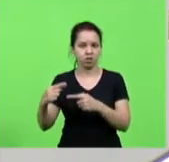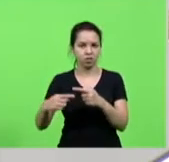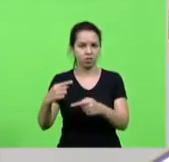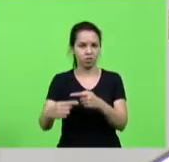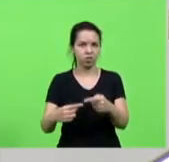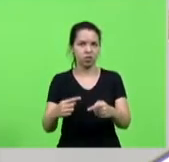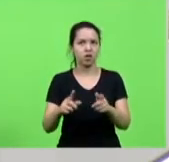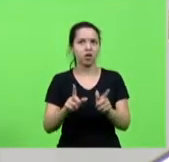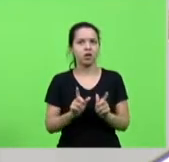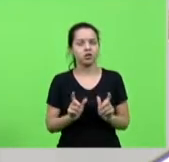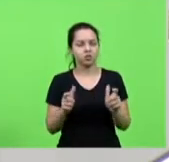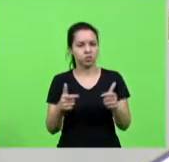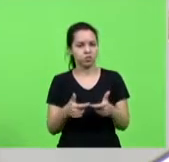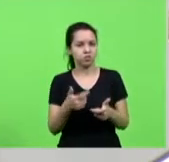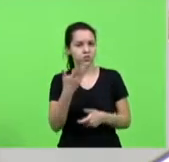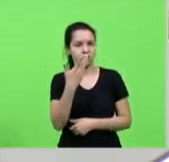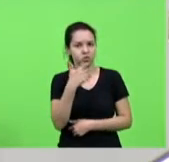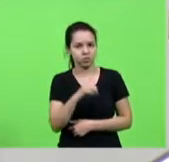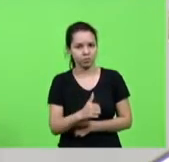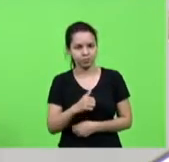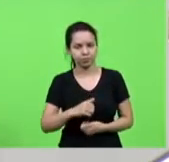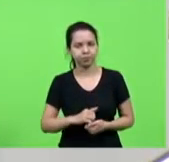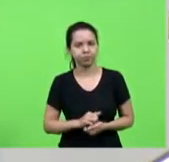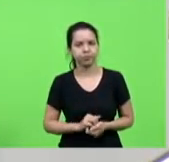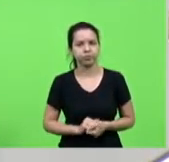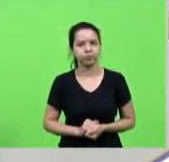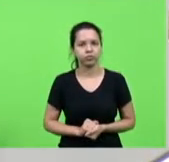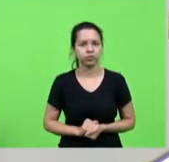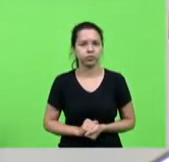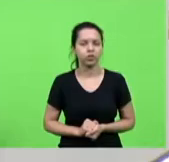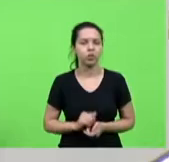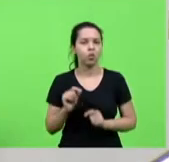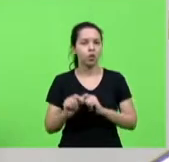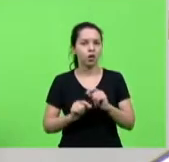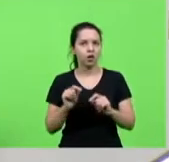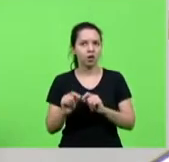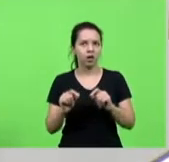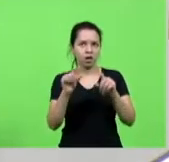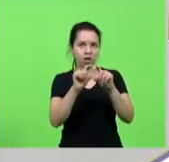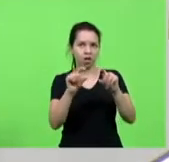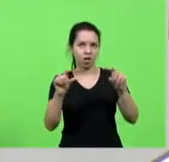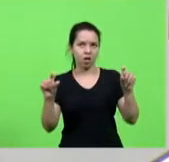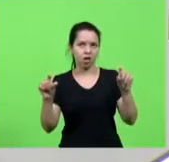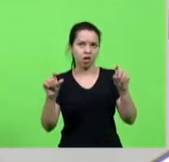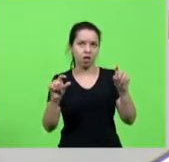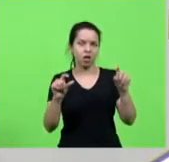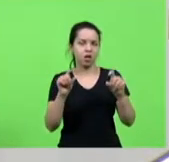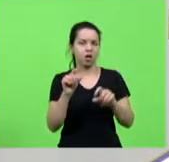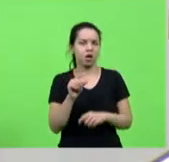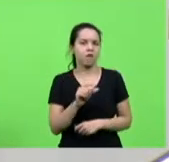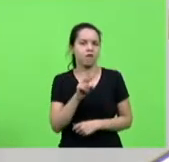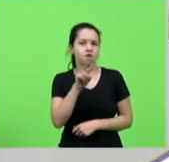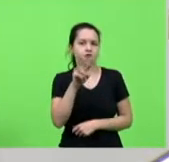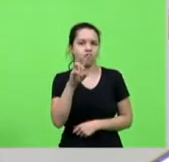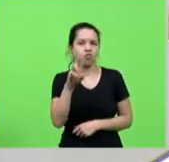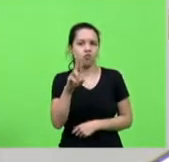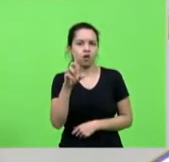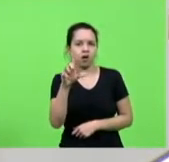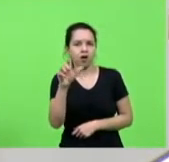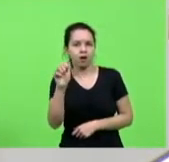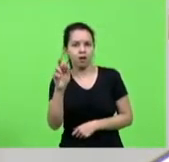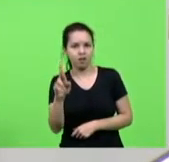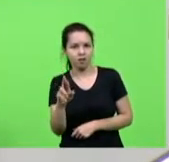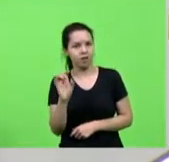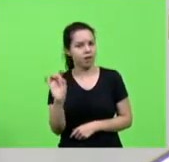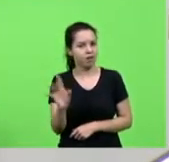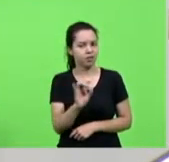infantil. Na matéria da Folha de São Paulo, ele diz: o que seria uma linguagem vulgar? Cada um tem a sua forma de se expressar, isso dá margem